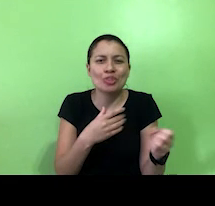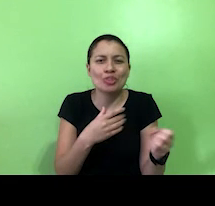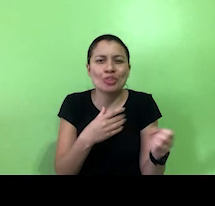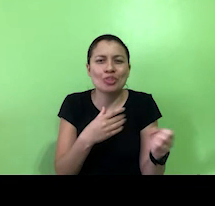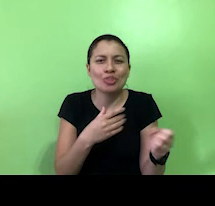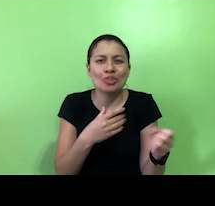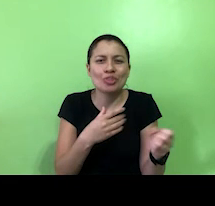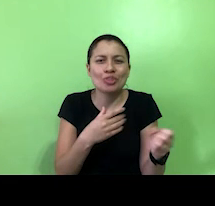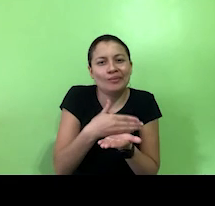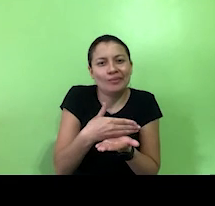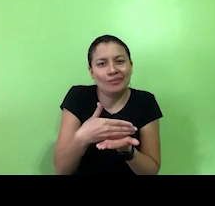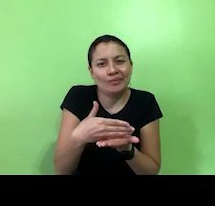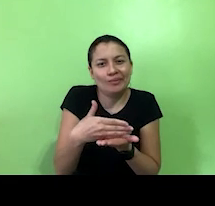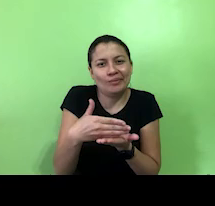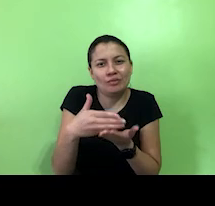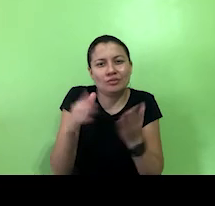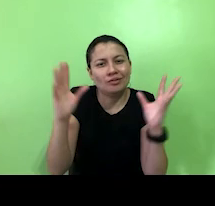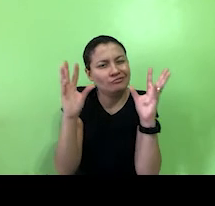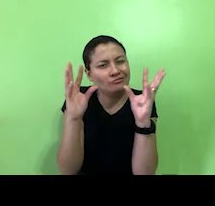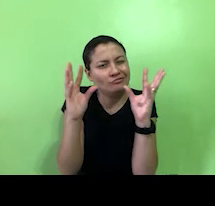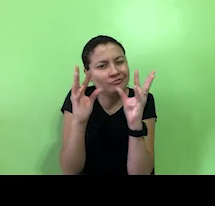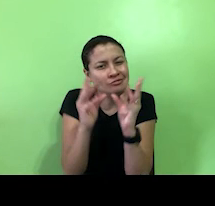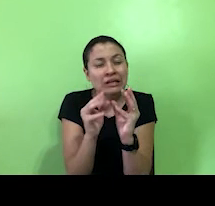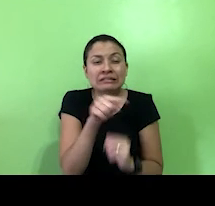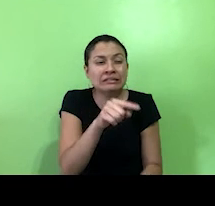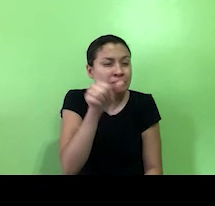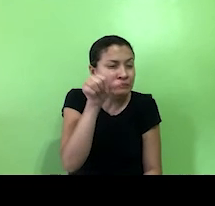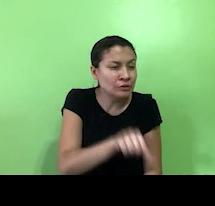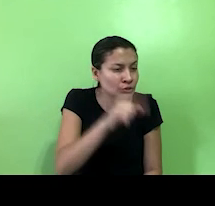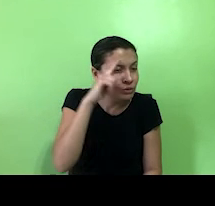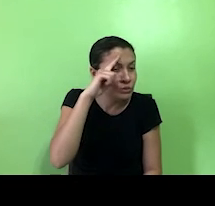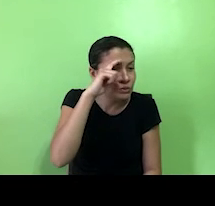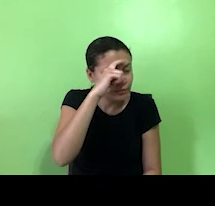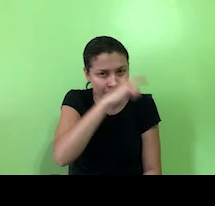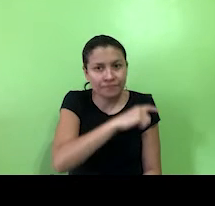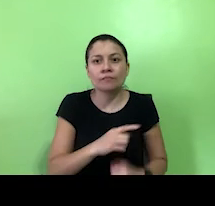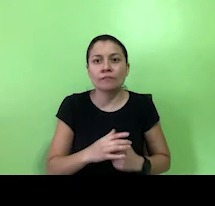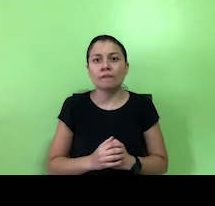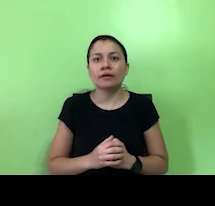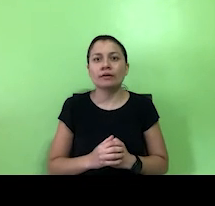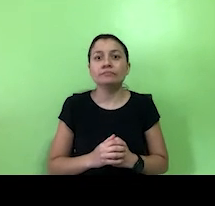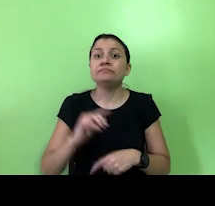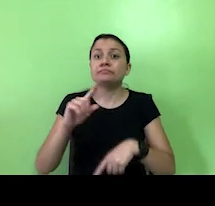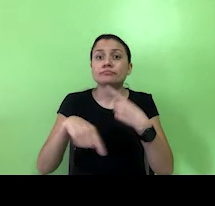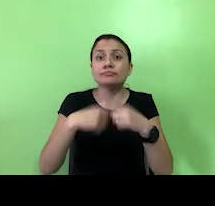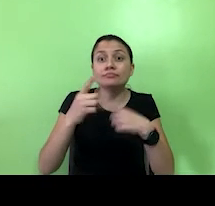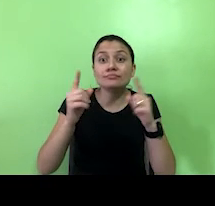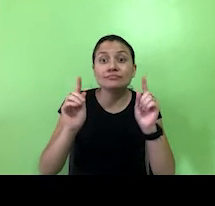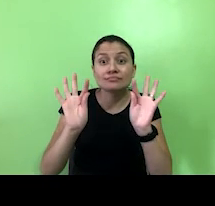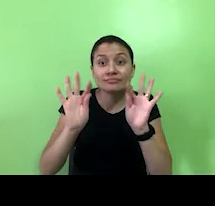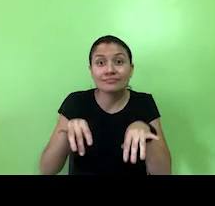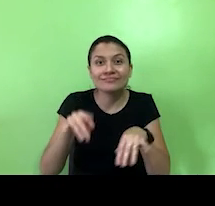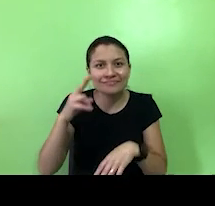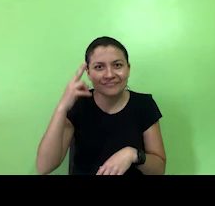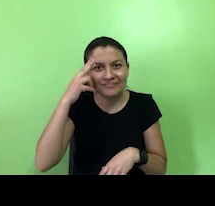funilar, então, as coisas que eram mais críticas dentro da nossa aplicação. E ao fim de tudo isso, lembrem